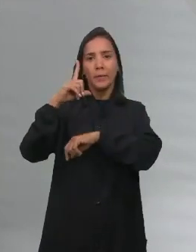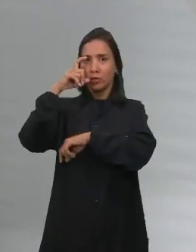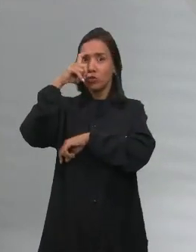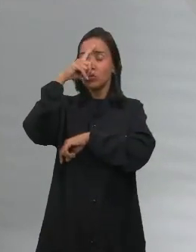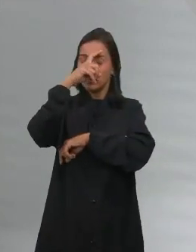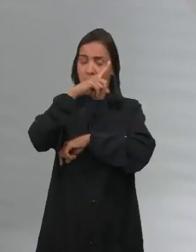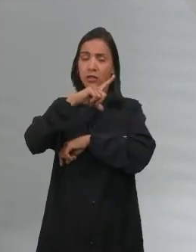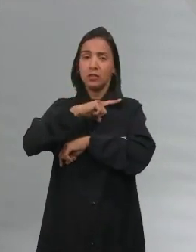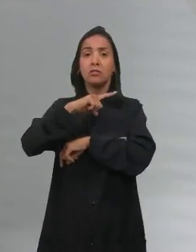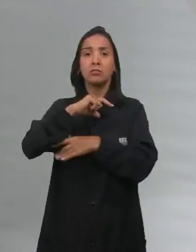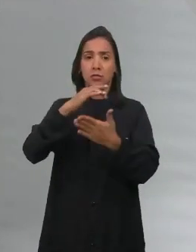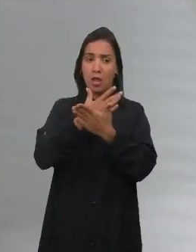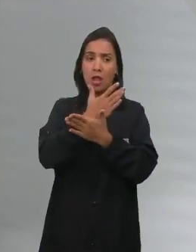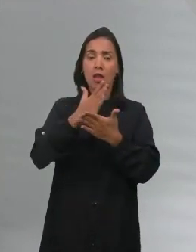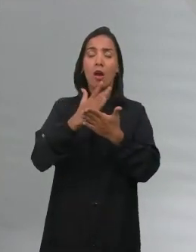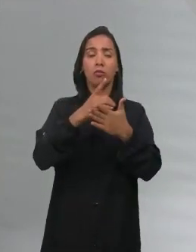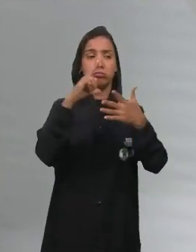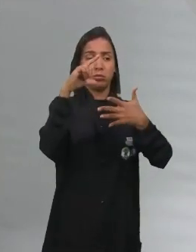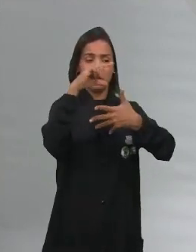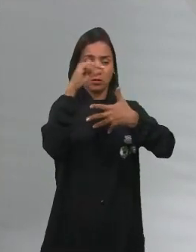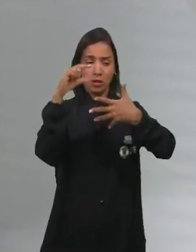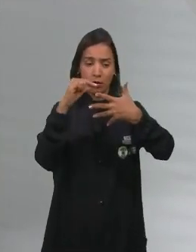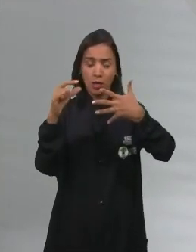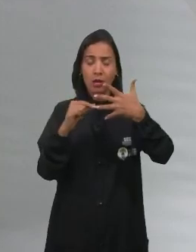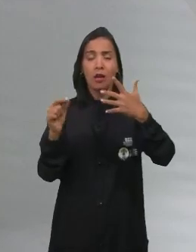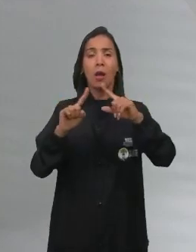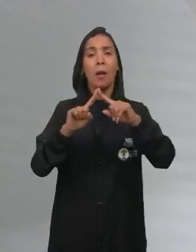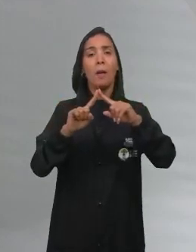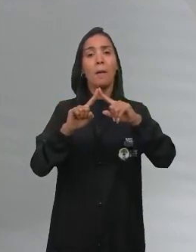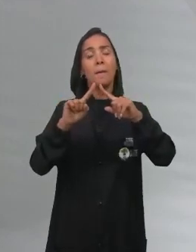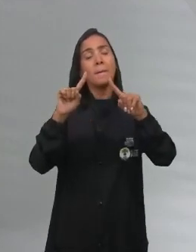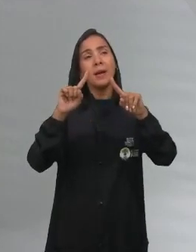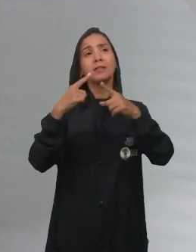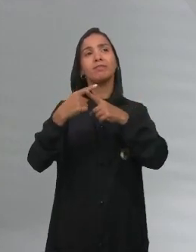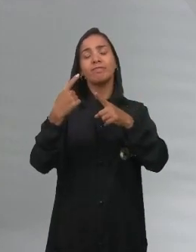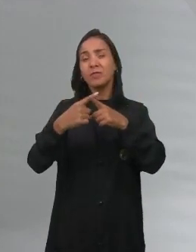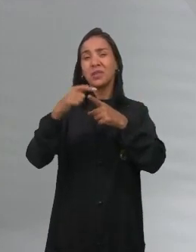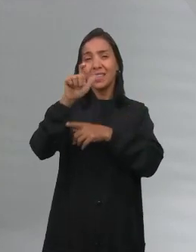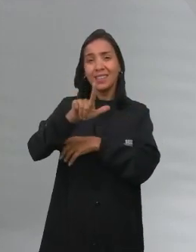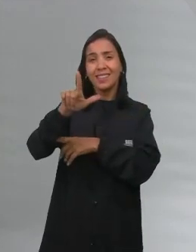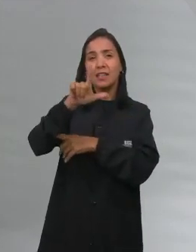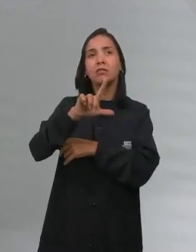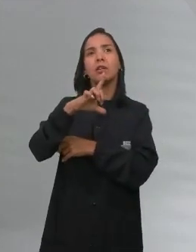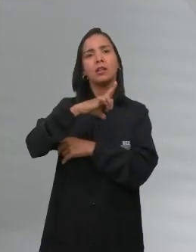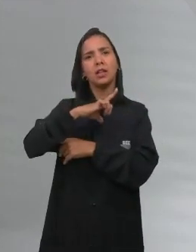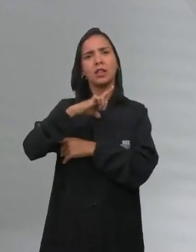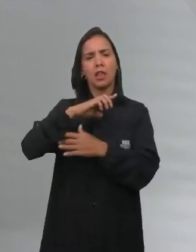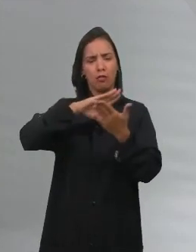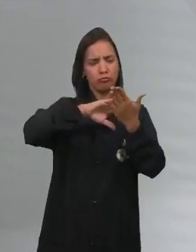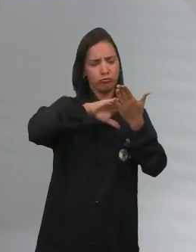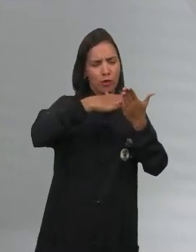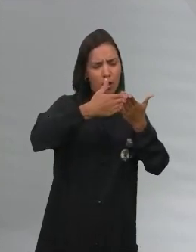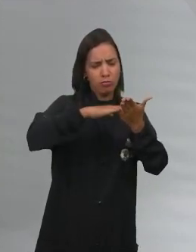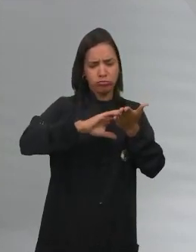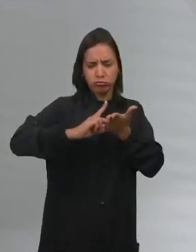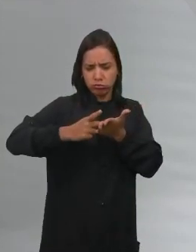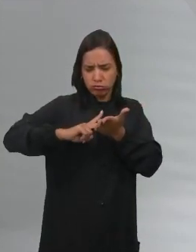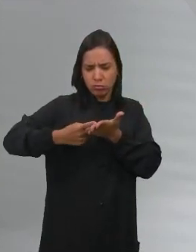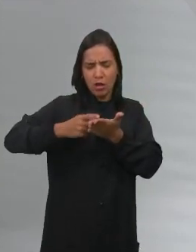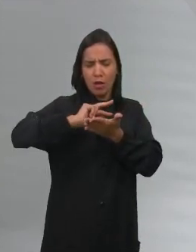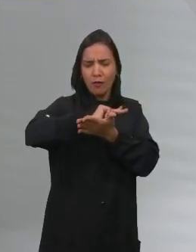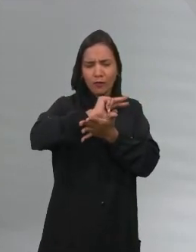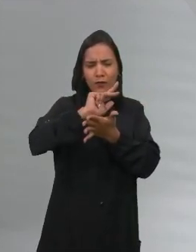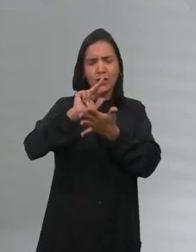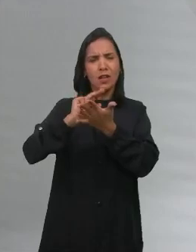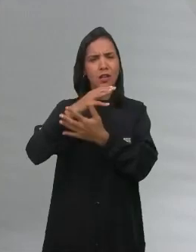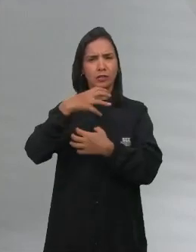chegar a uma resposta, porque a literatura ela leva a essa interpretação diversa.